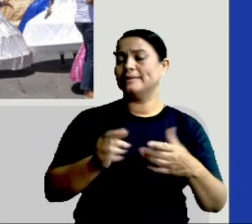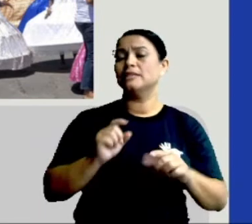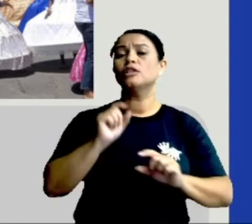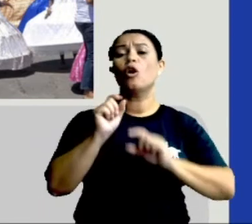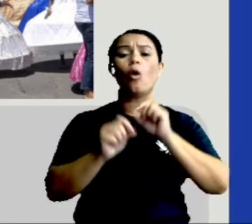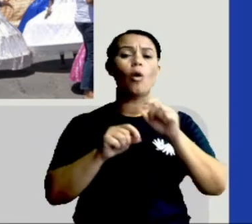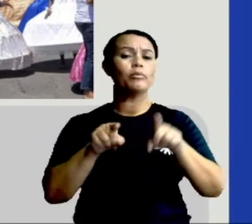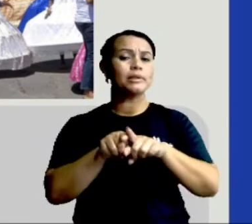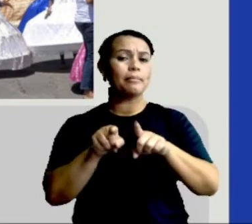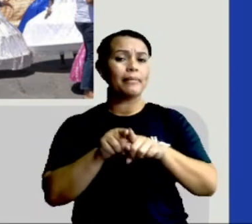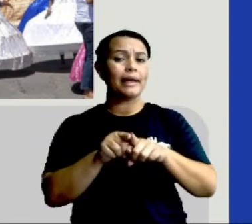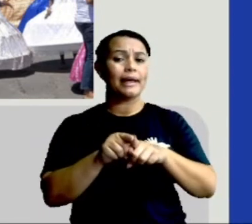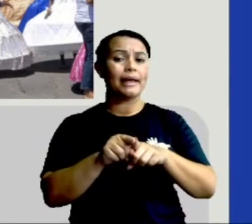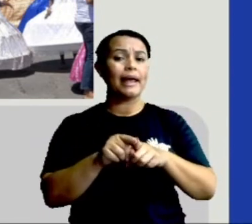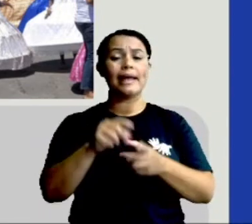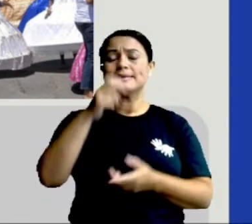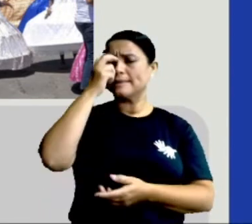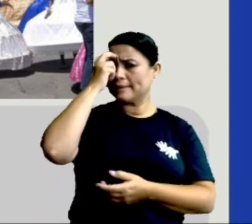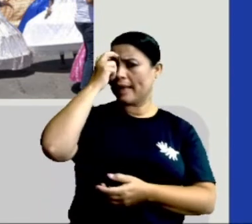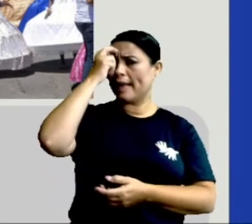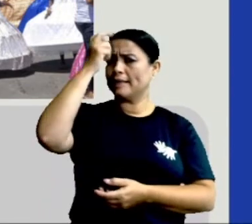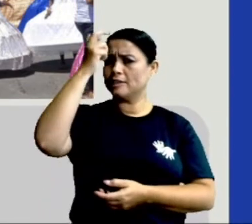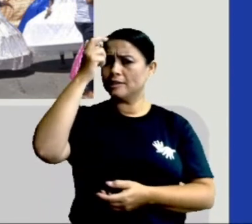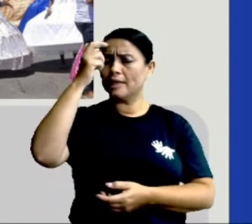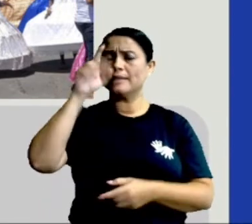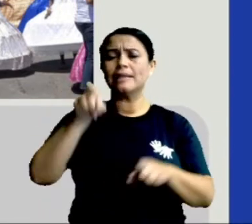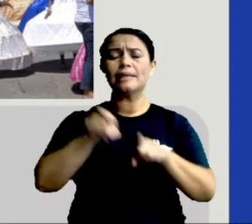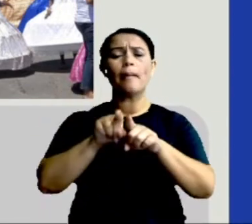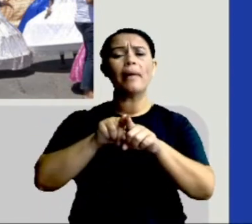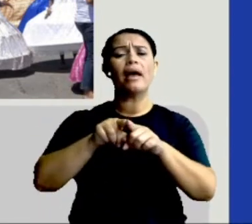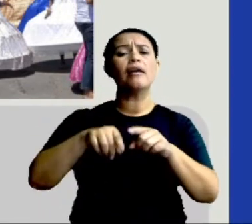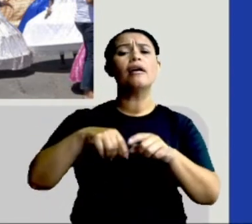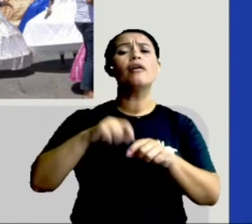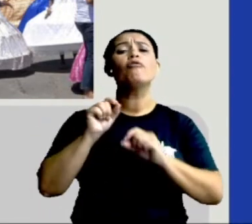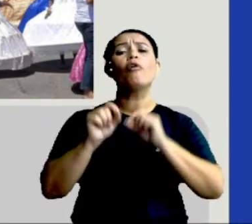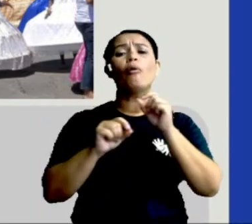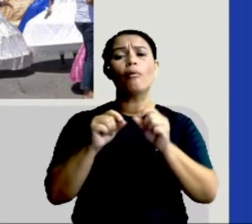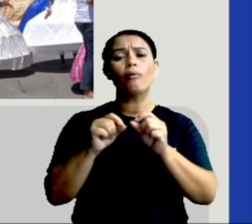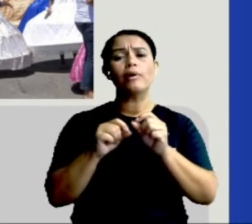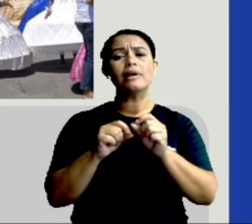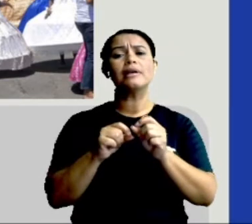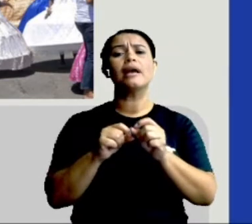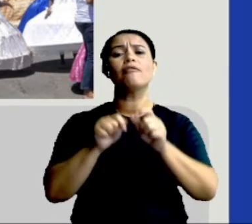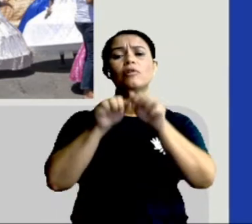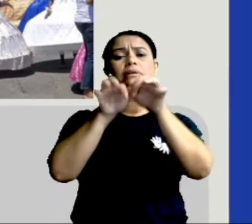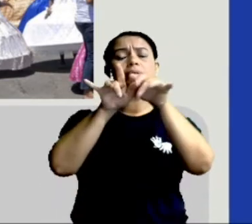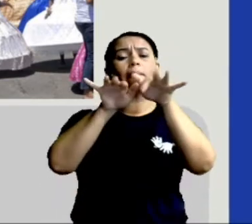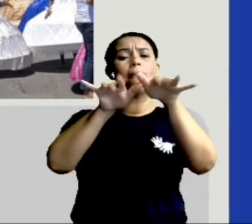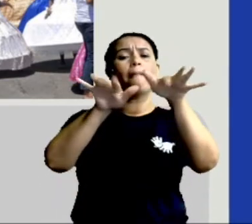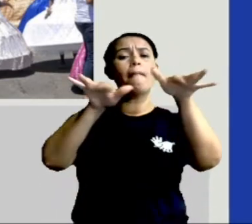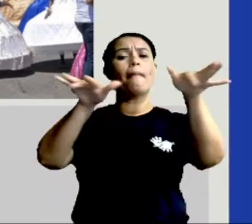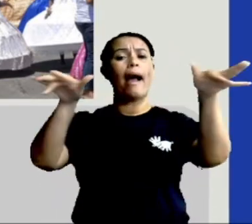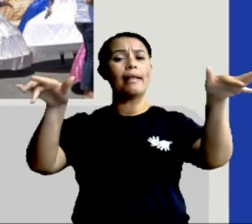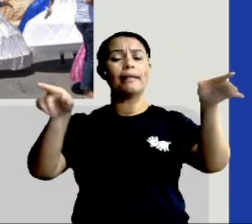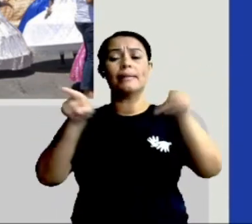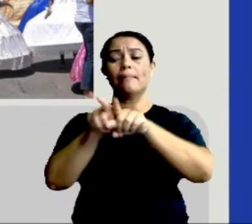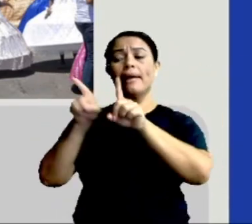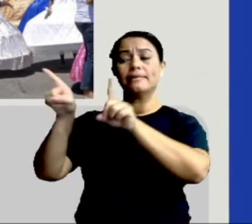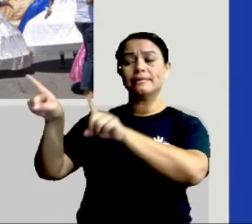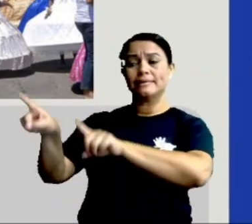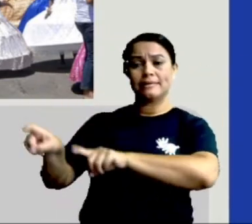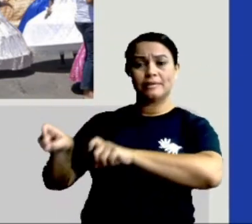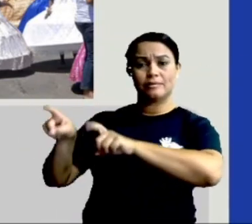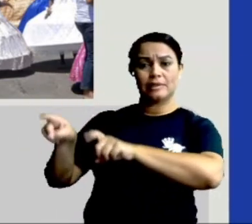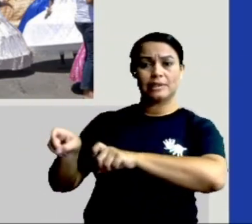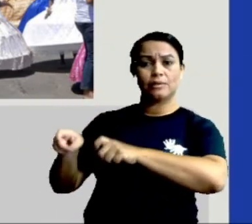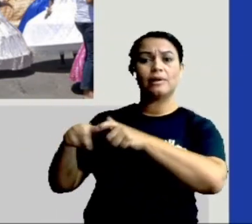maneira, este saber foi se disseminando, tanto nas fazendas, onde trabalhavam como os